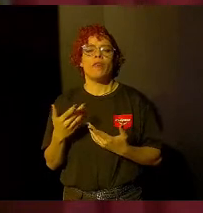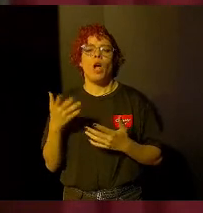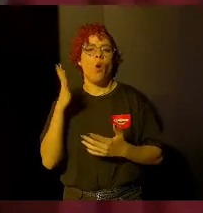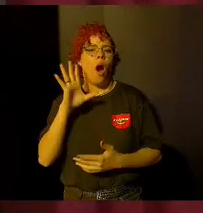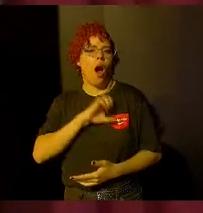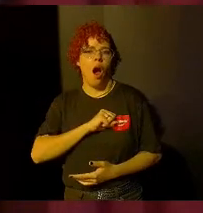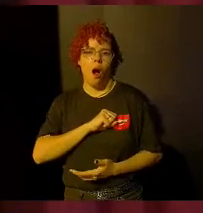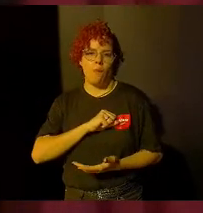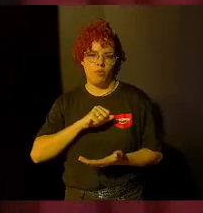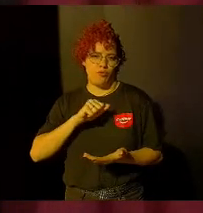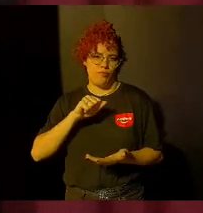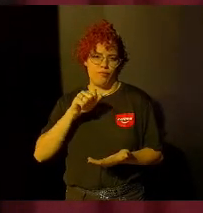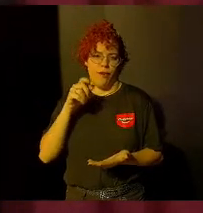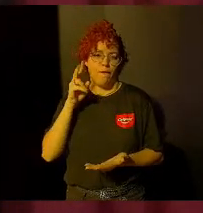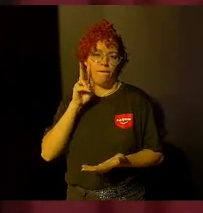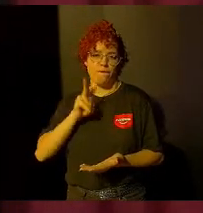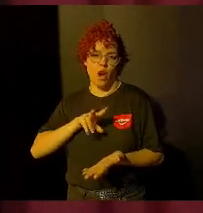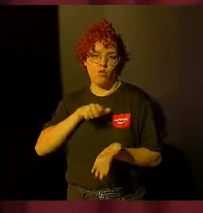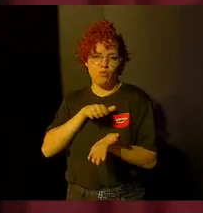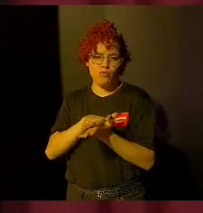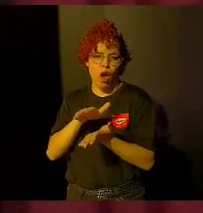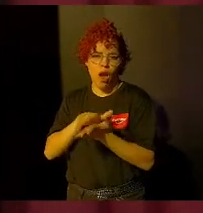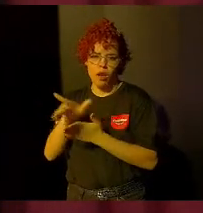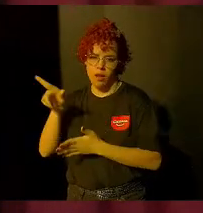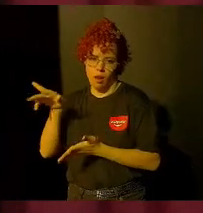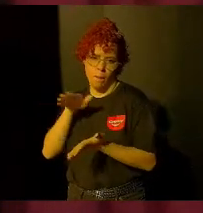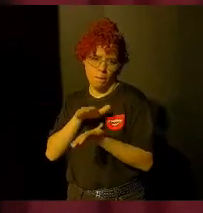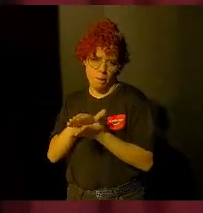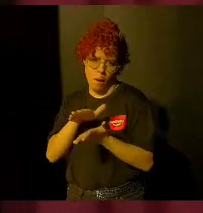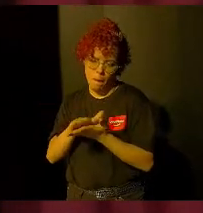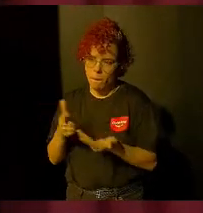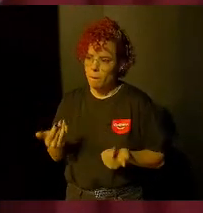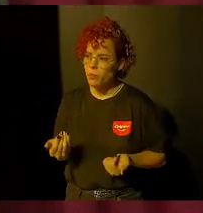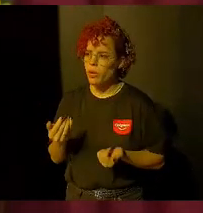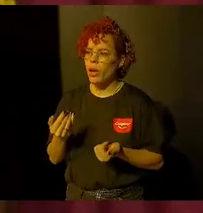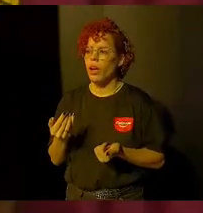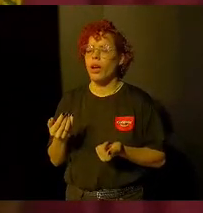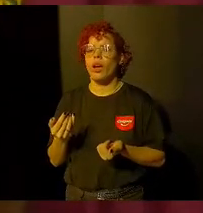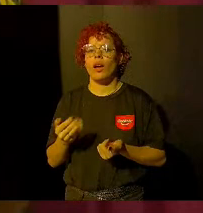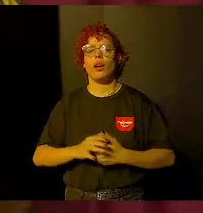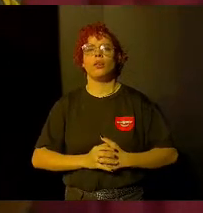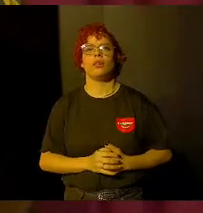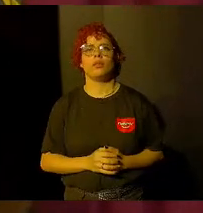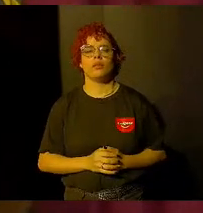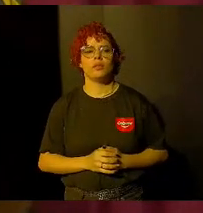na Piauí na revista serrote na 451 resenhista